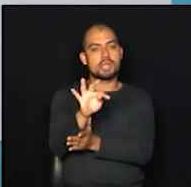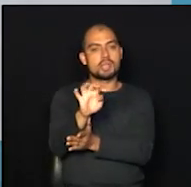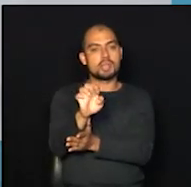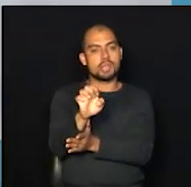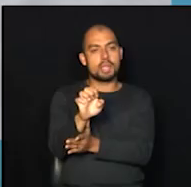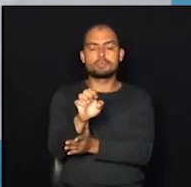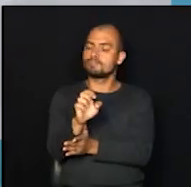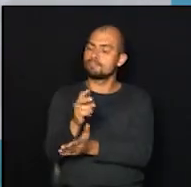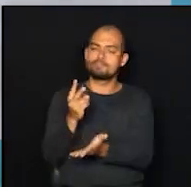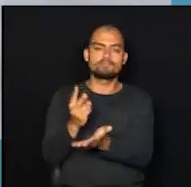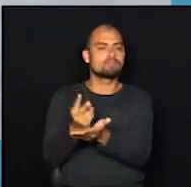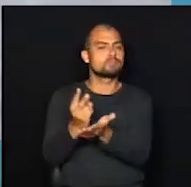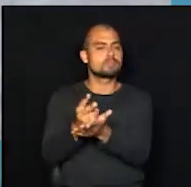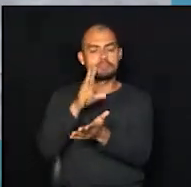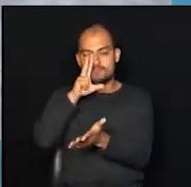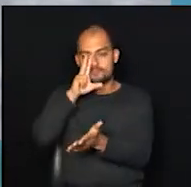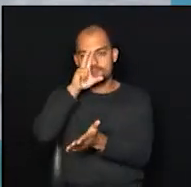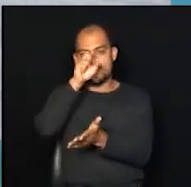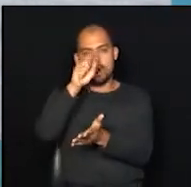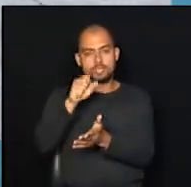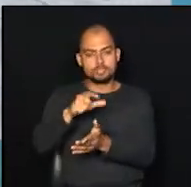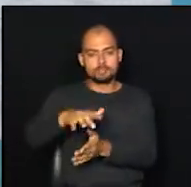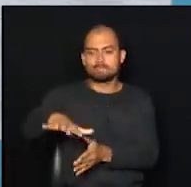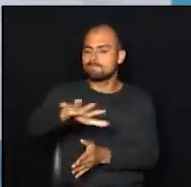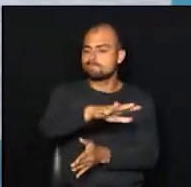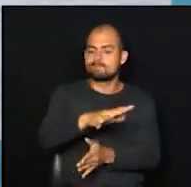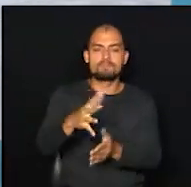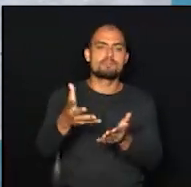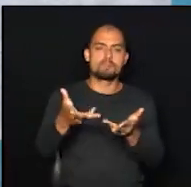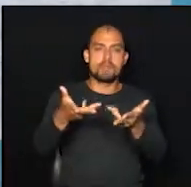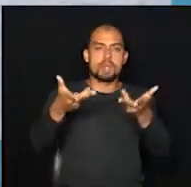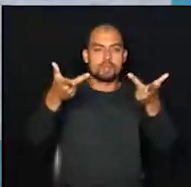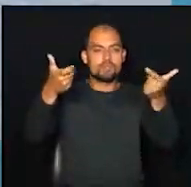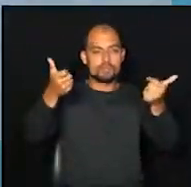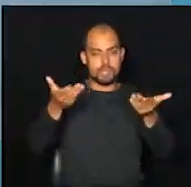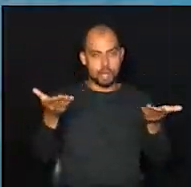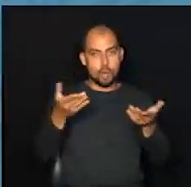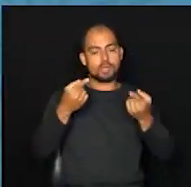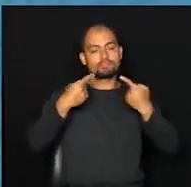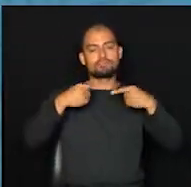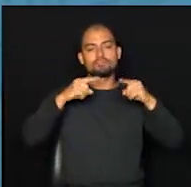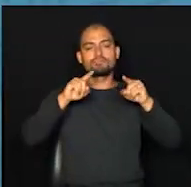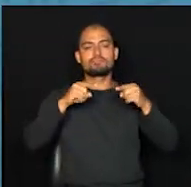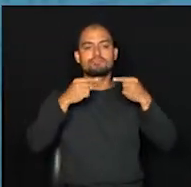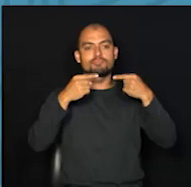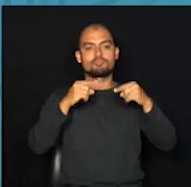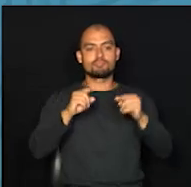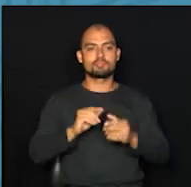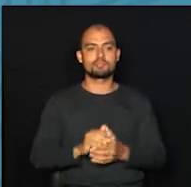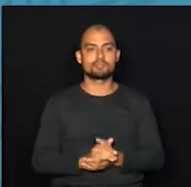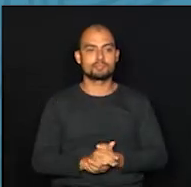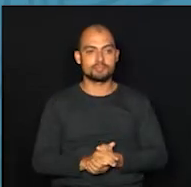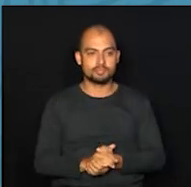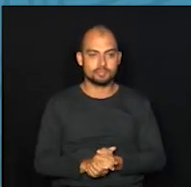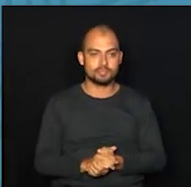força e essa grandeza que você tem. E a gente veio cantar um pouquinho disso.